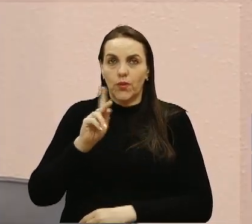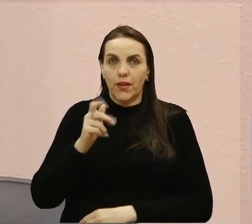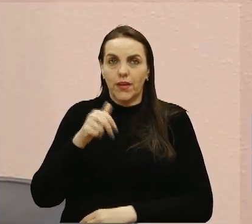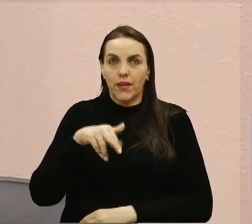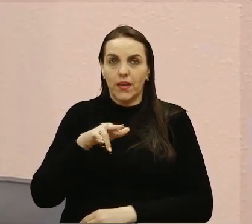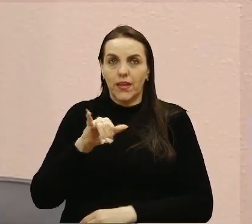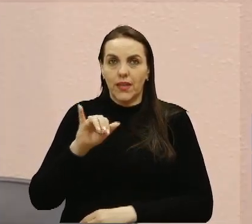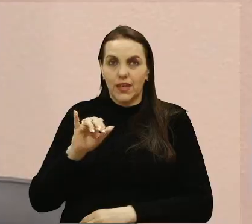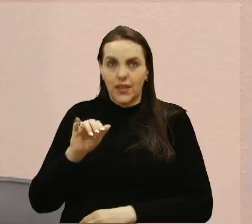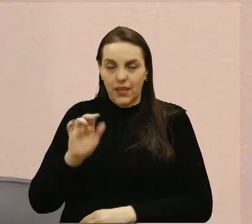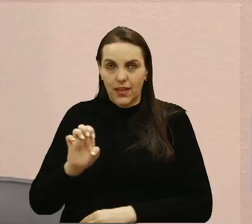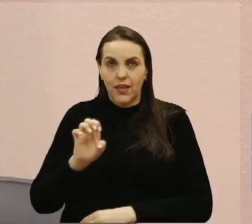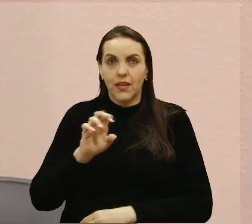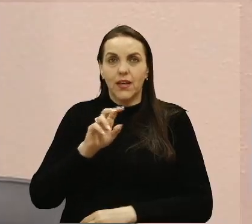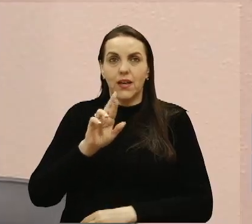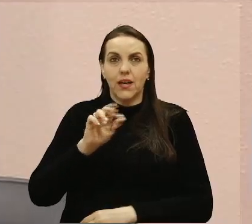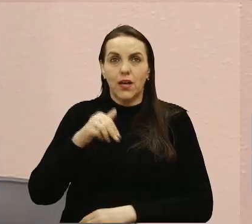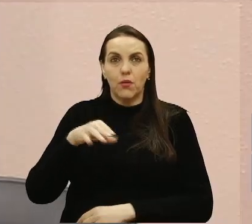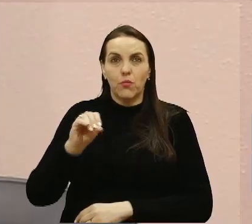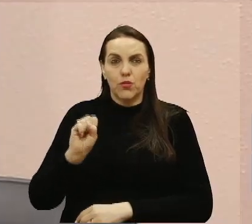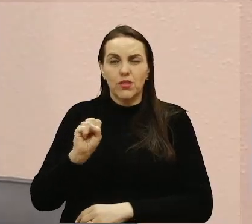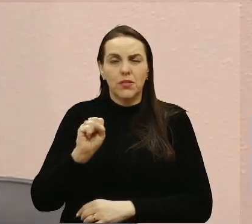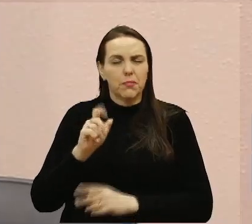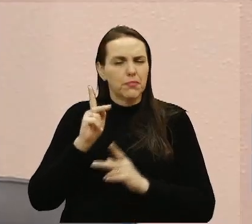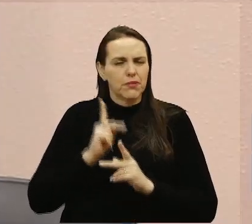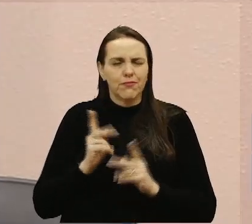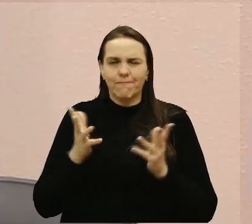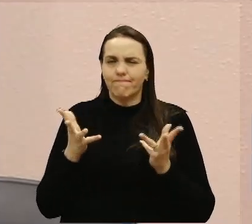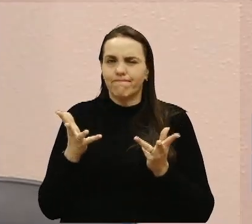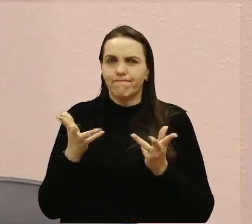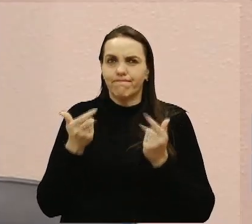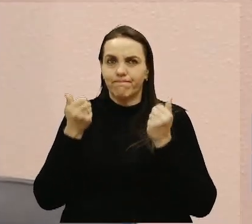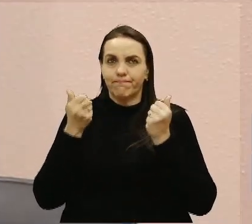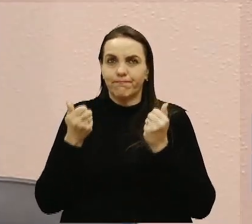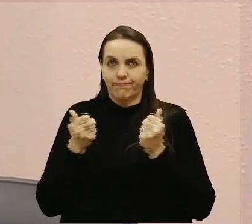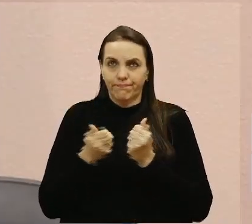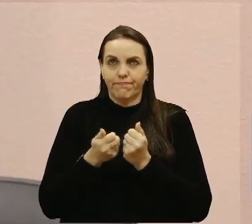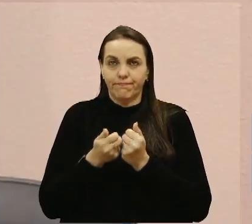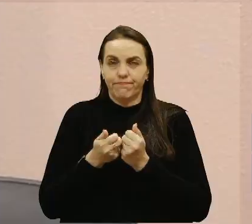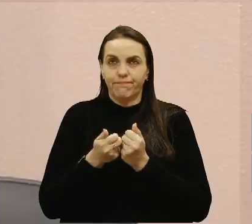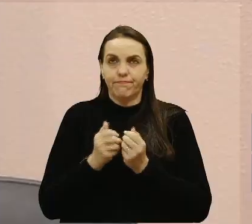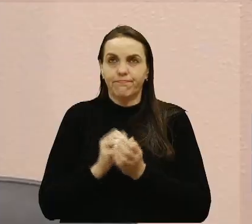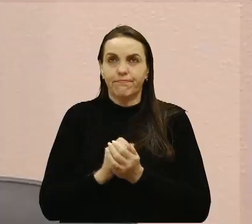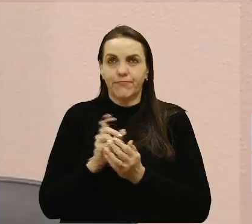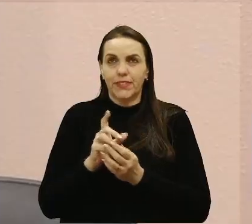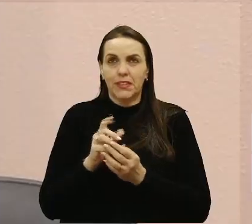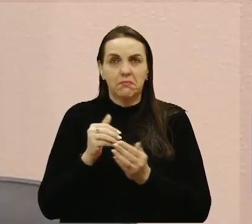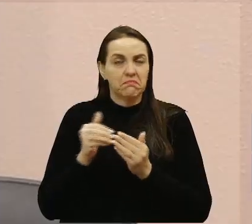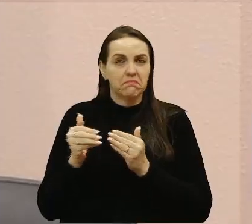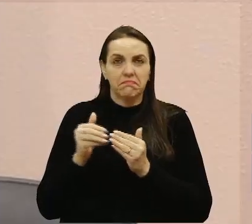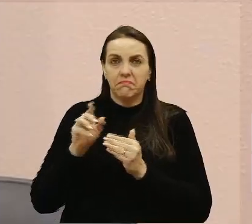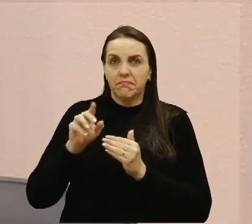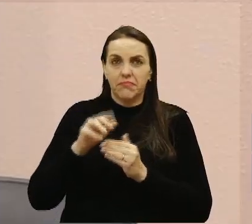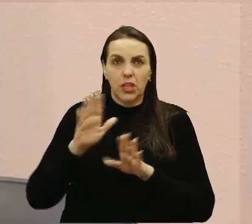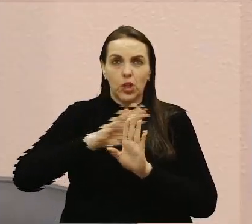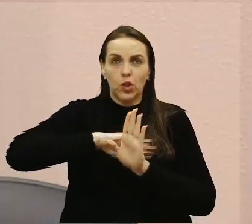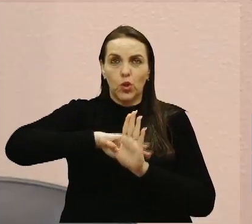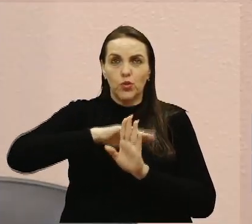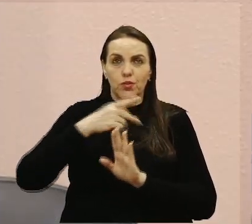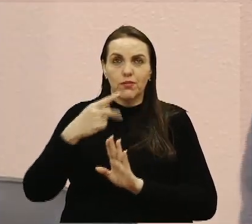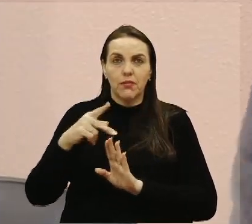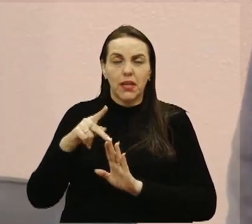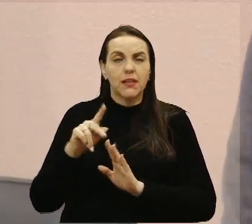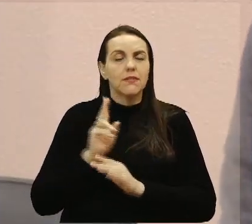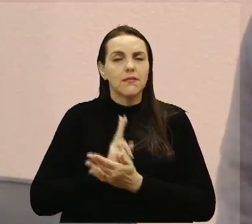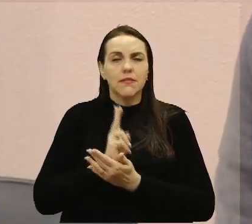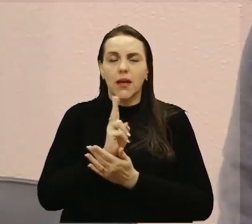pessoa fantástica, doutor Cláudio, uma pessoa que sempre, independente do posicionamento ideológico, sempre ajudou todas